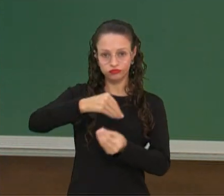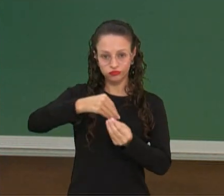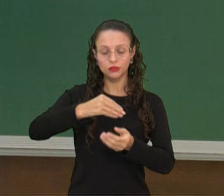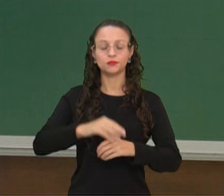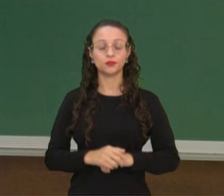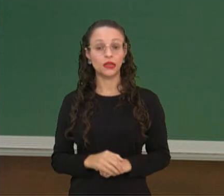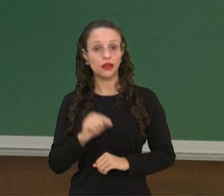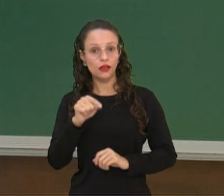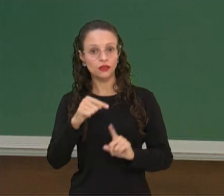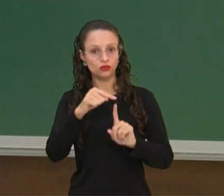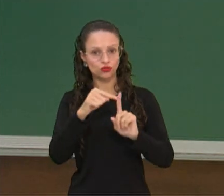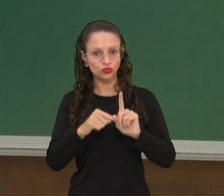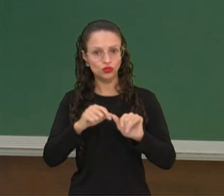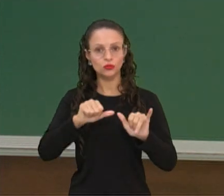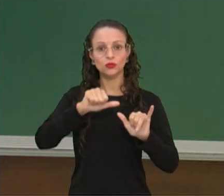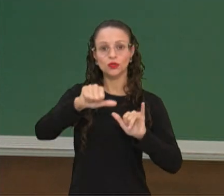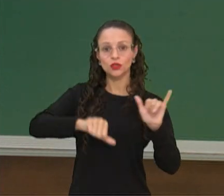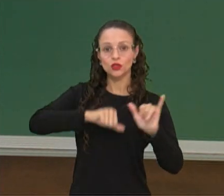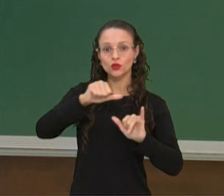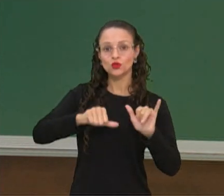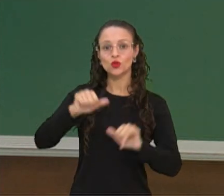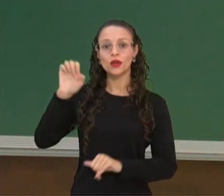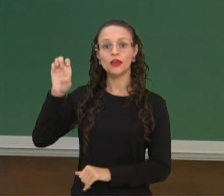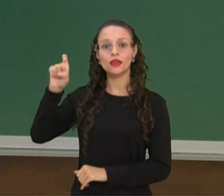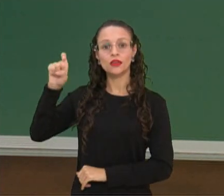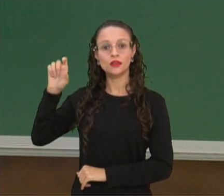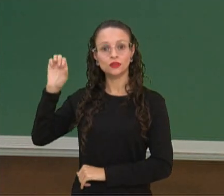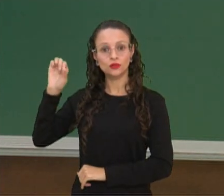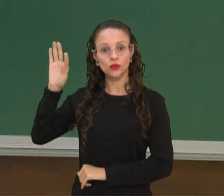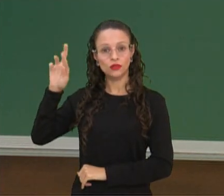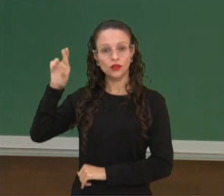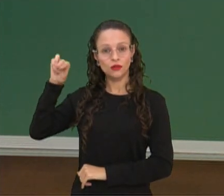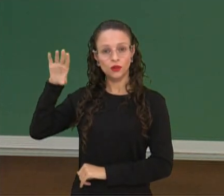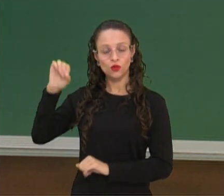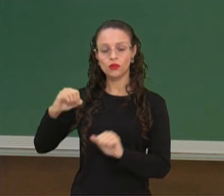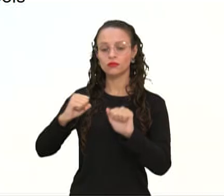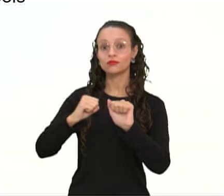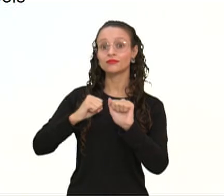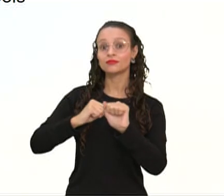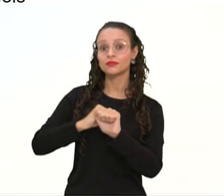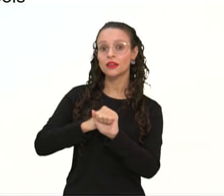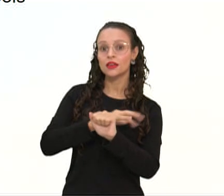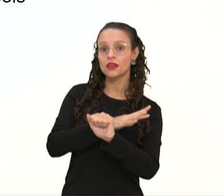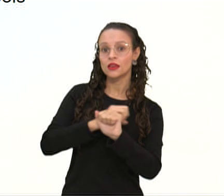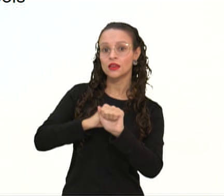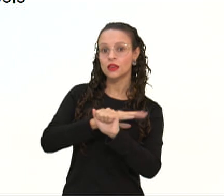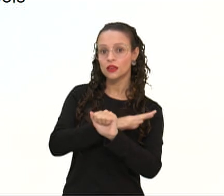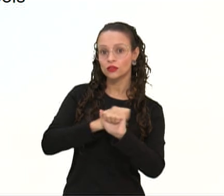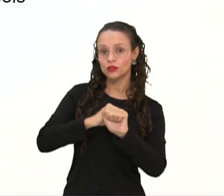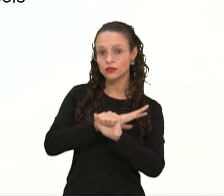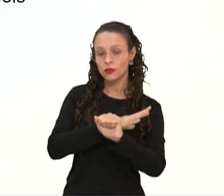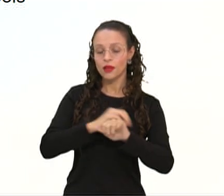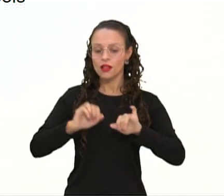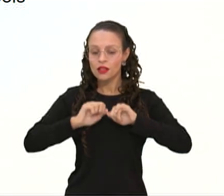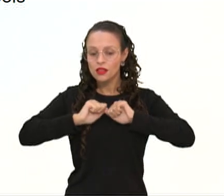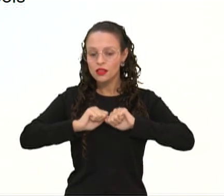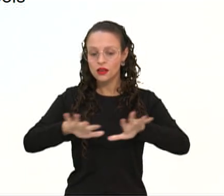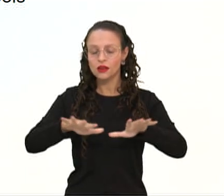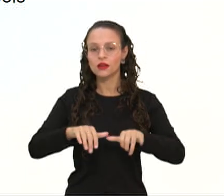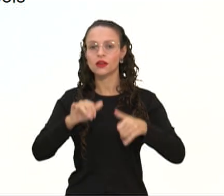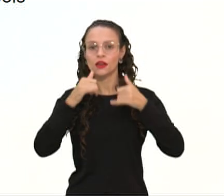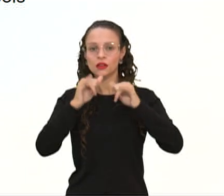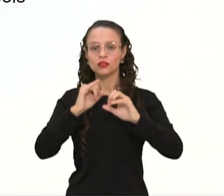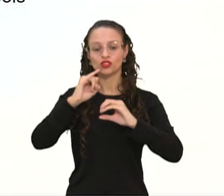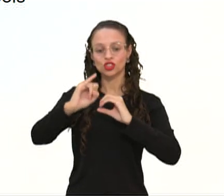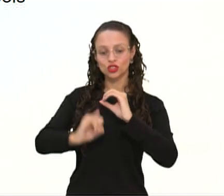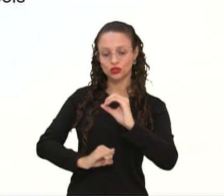de reação é sempre exotérmica, ou seja, libera energia, pois parte da energia dos íons é utilizada para formar